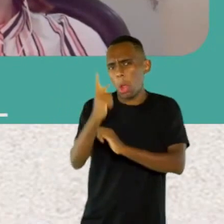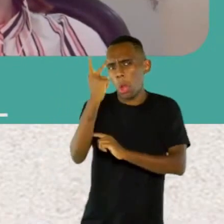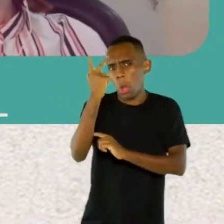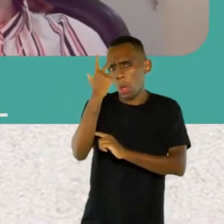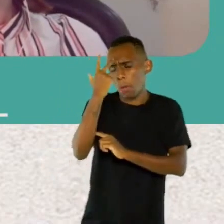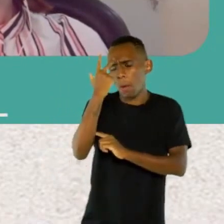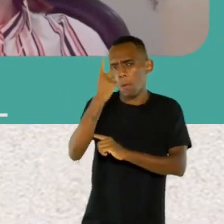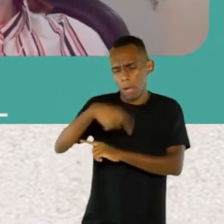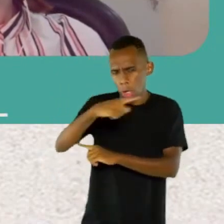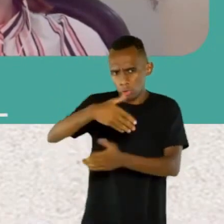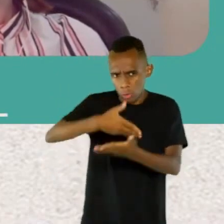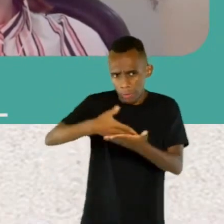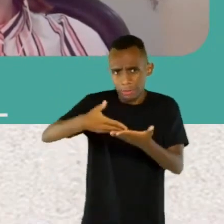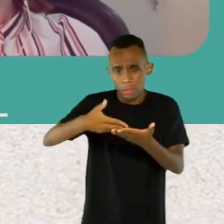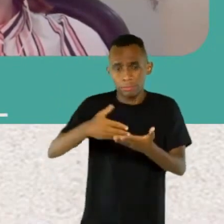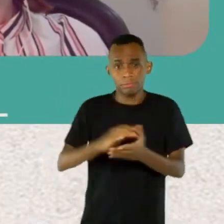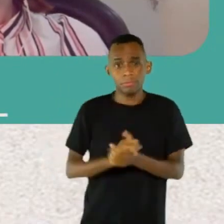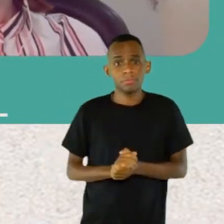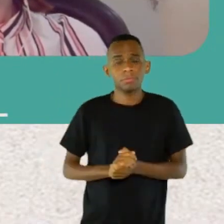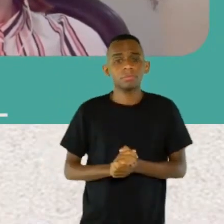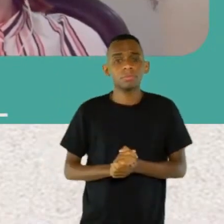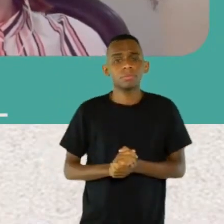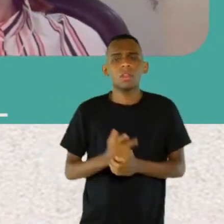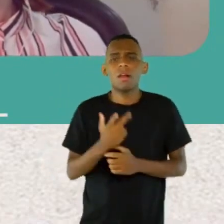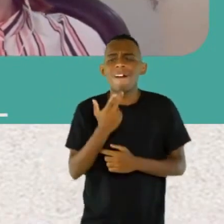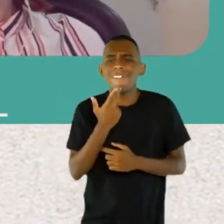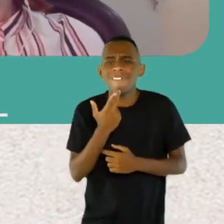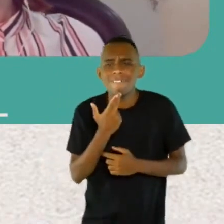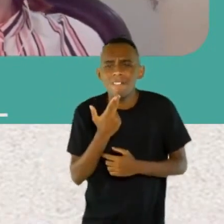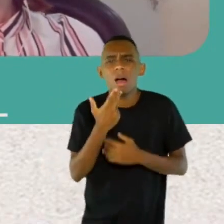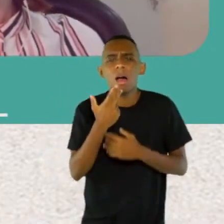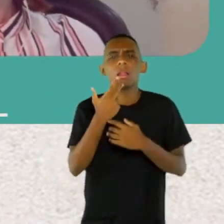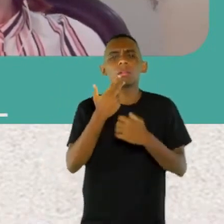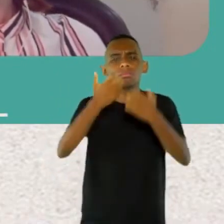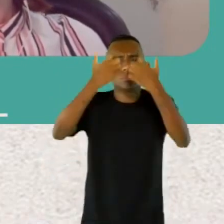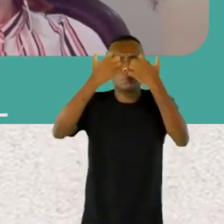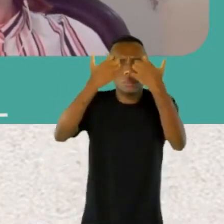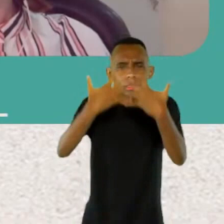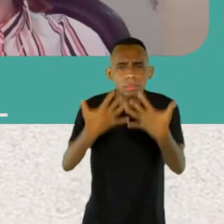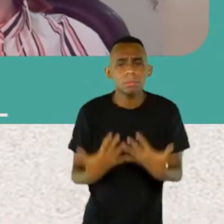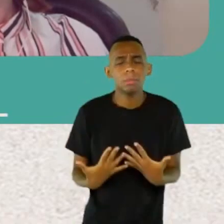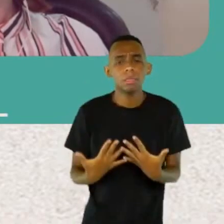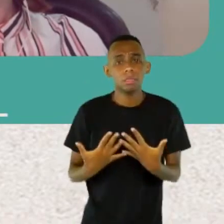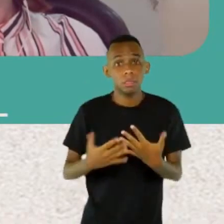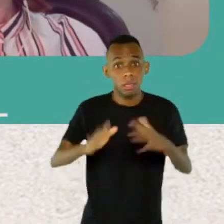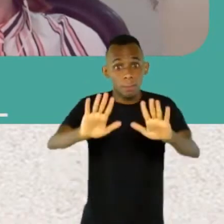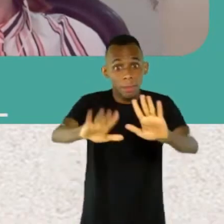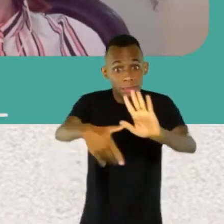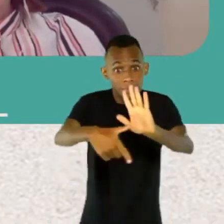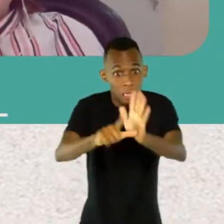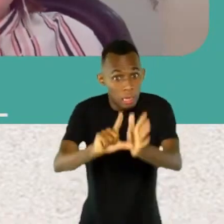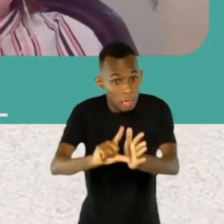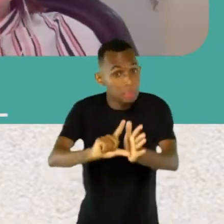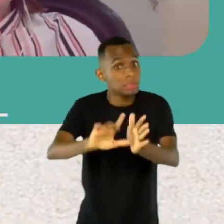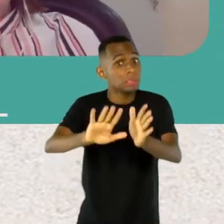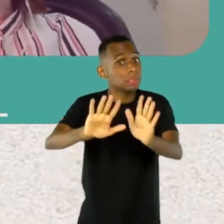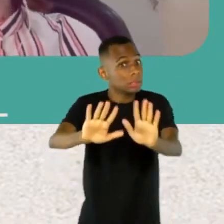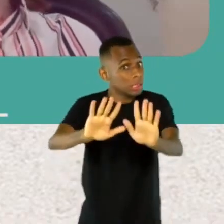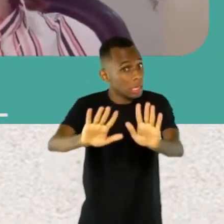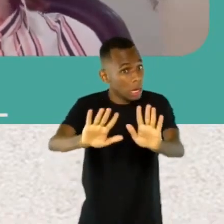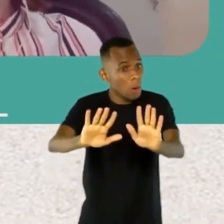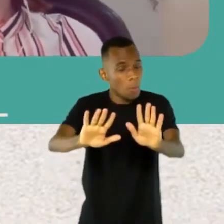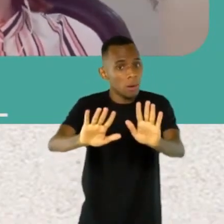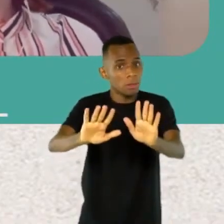situar. Vamos lá, fala um pouquinho do meu... Peraí, antes, gente, olha que capa